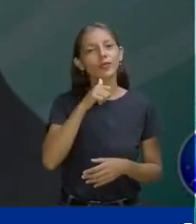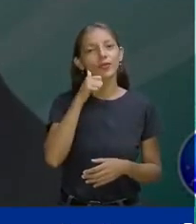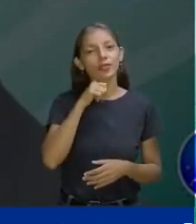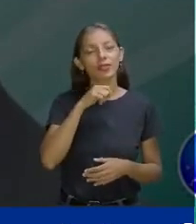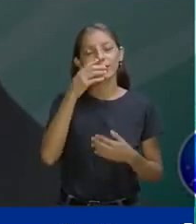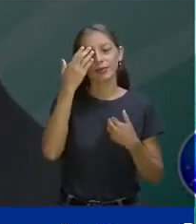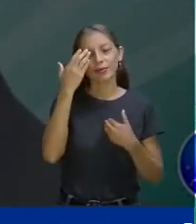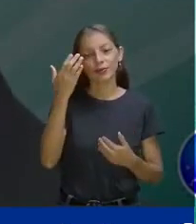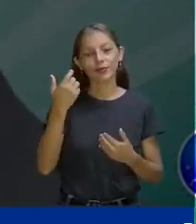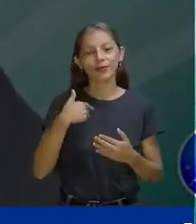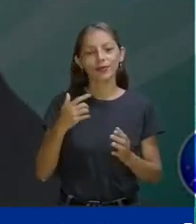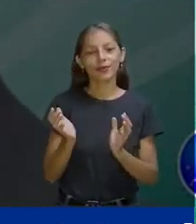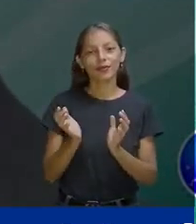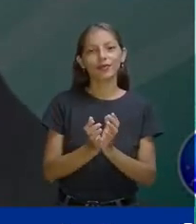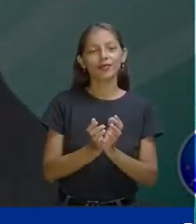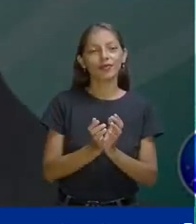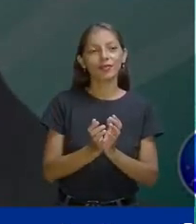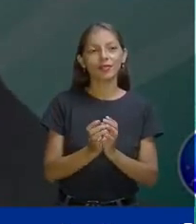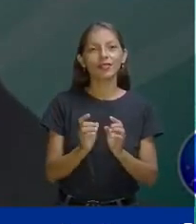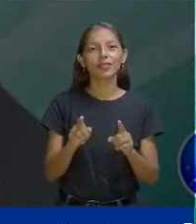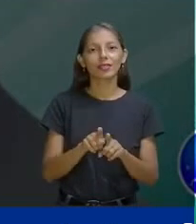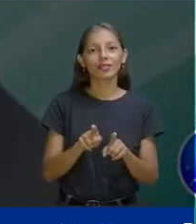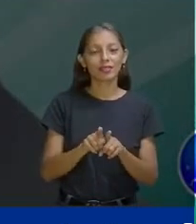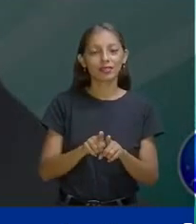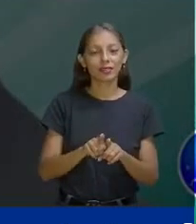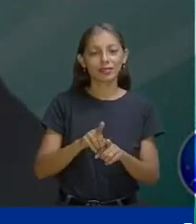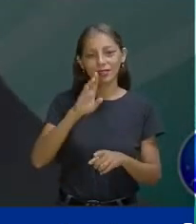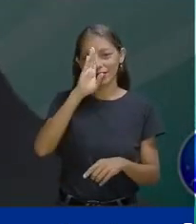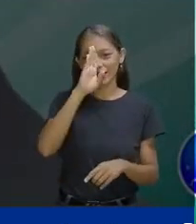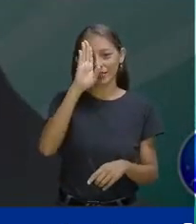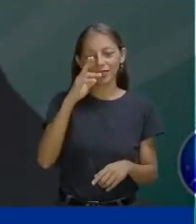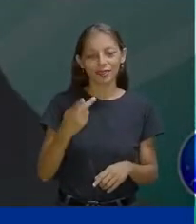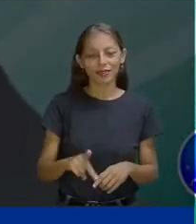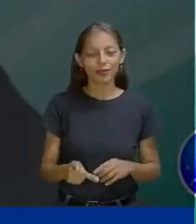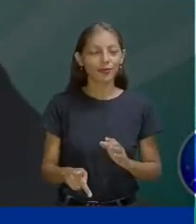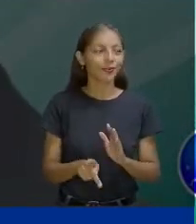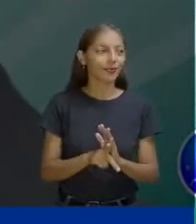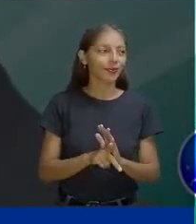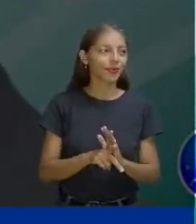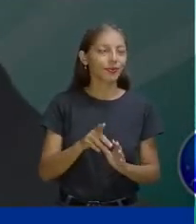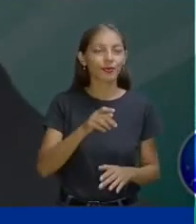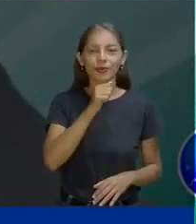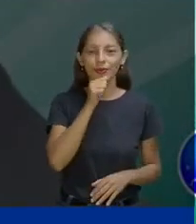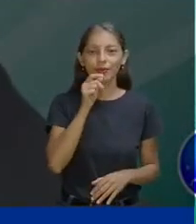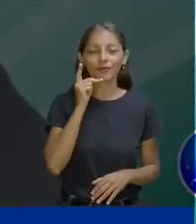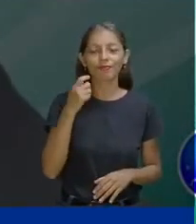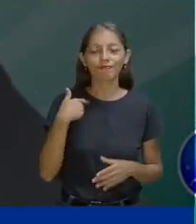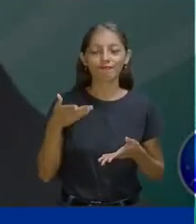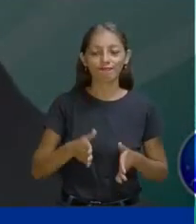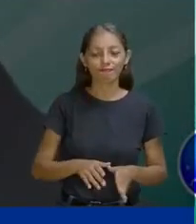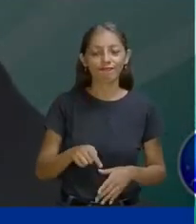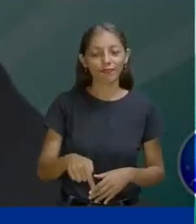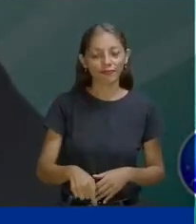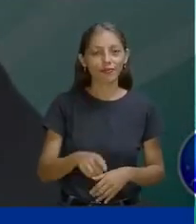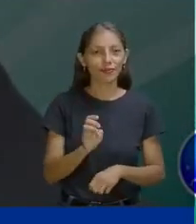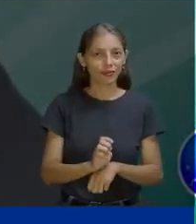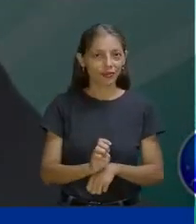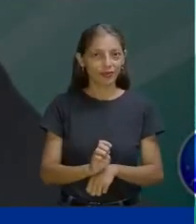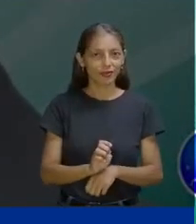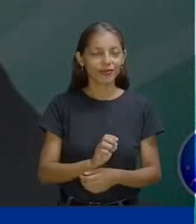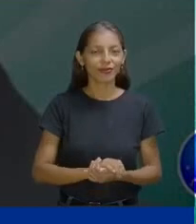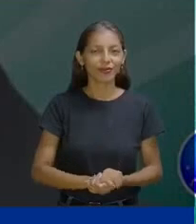pertencer, especialmente por pertencer, né, à terra do Amapá, sou uma amapaense nascida aqui no estado,